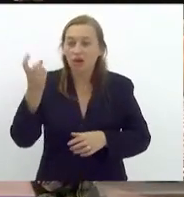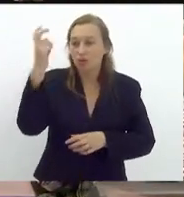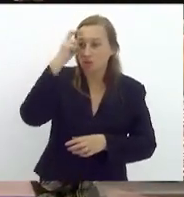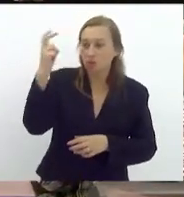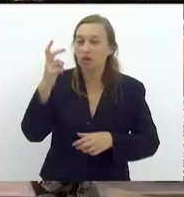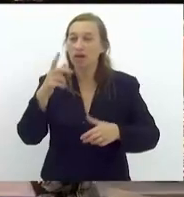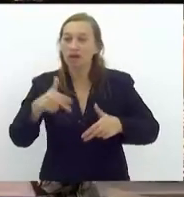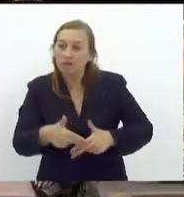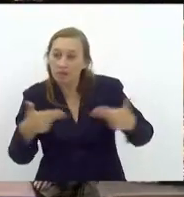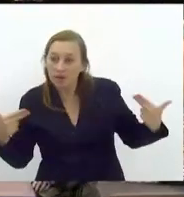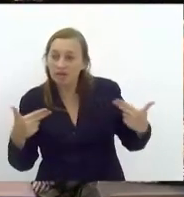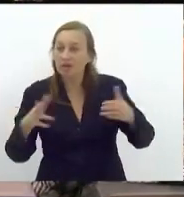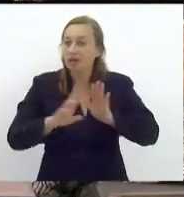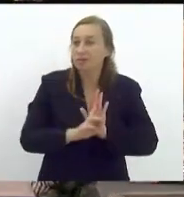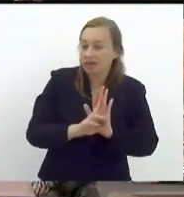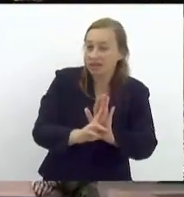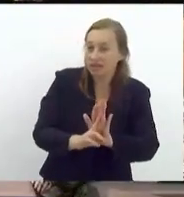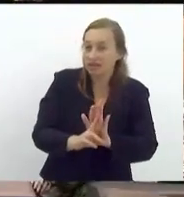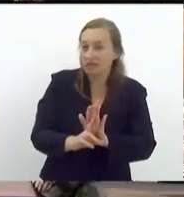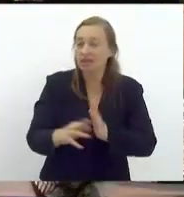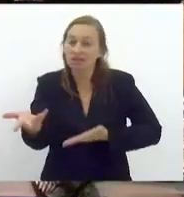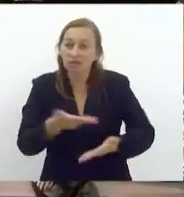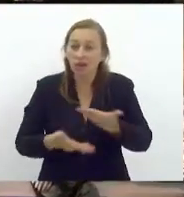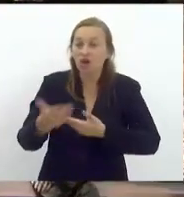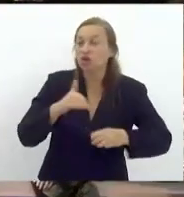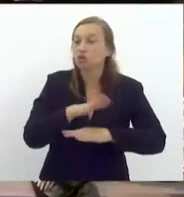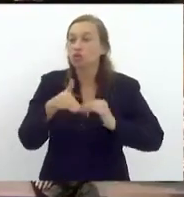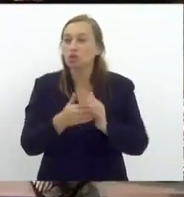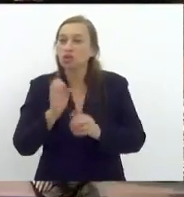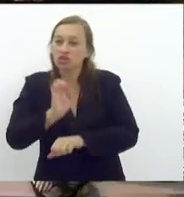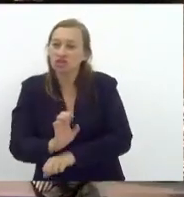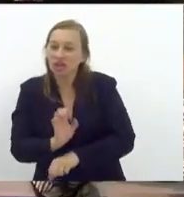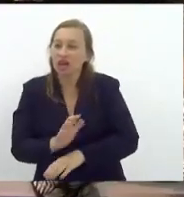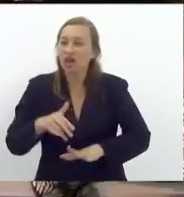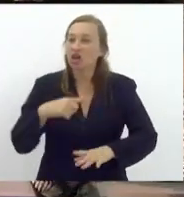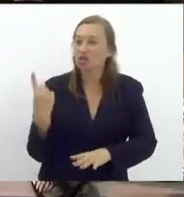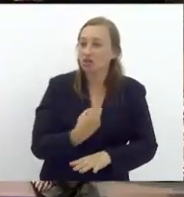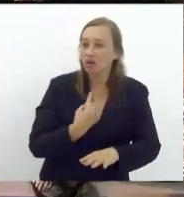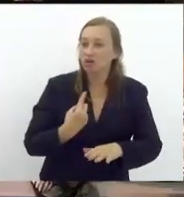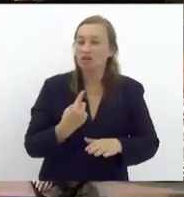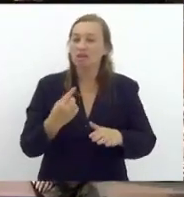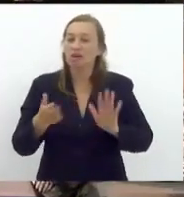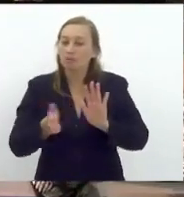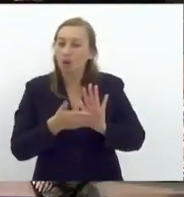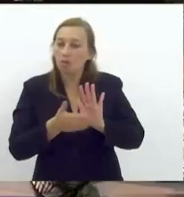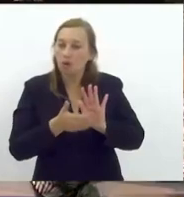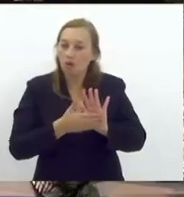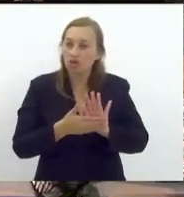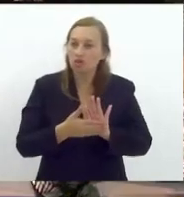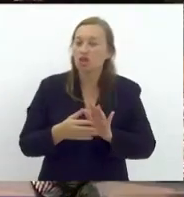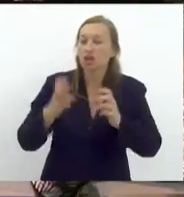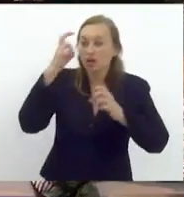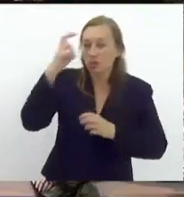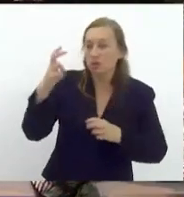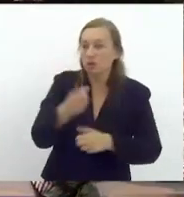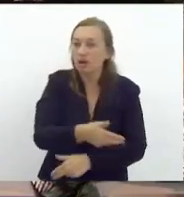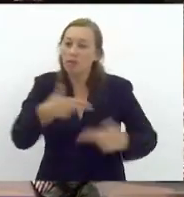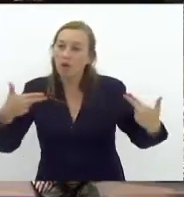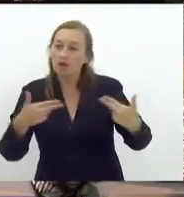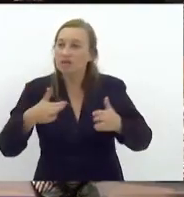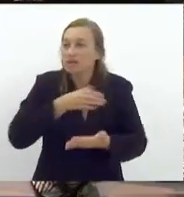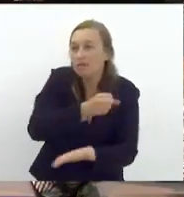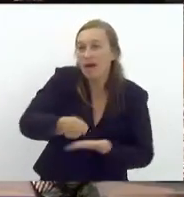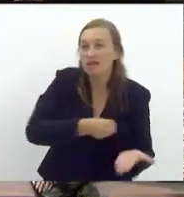hop representando essa articulação em todo o estado nossas proposições para frente parlamentar em defesa da cultura hip hop se